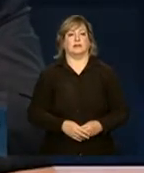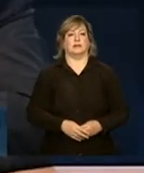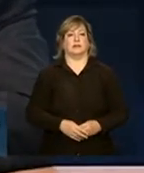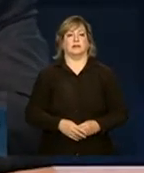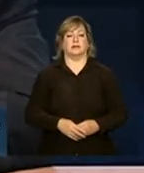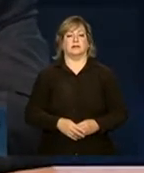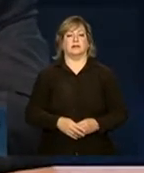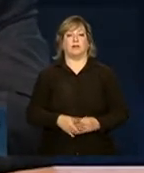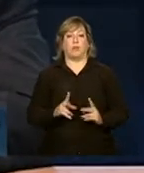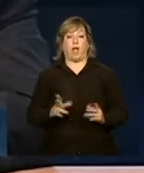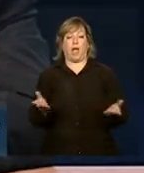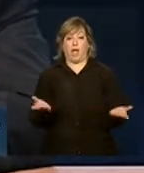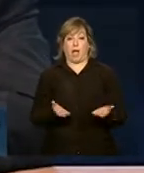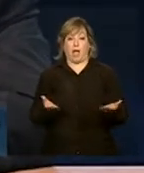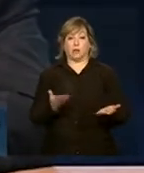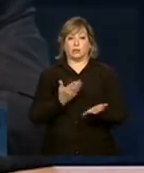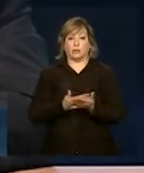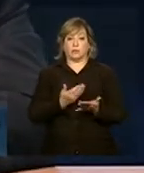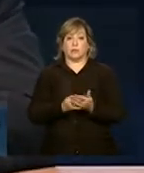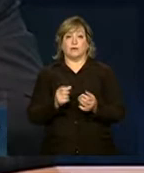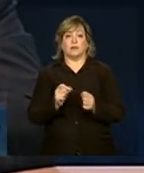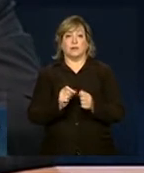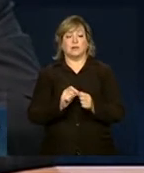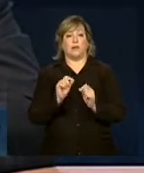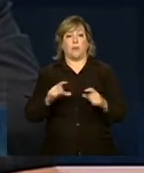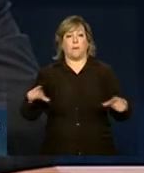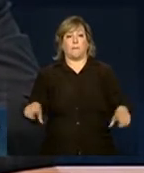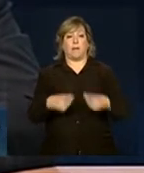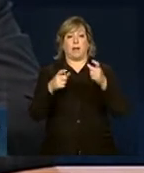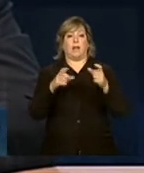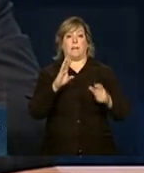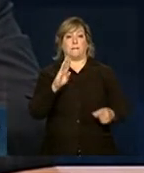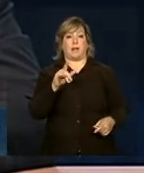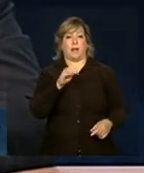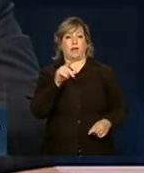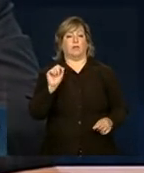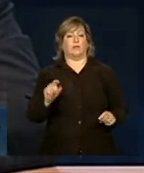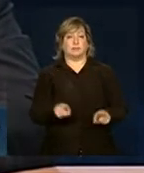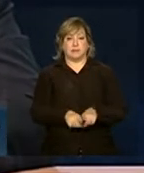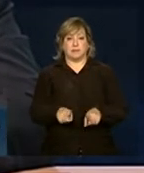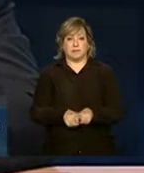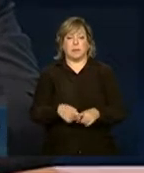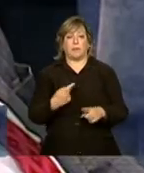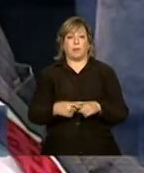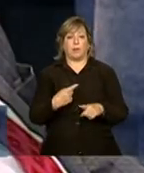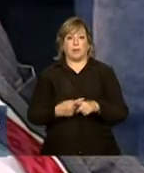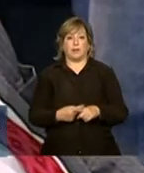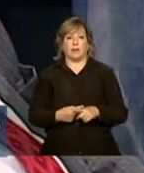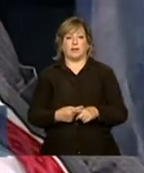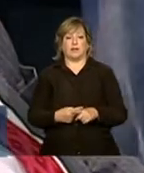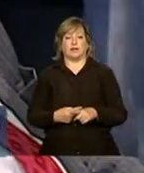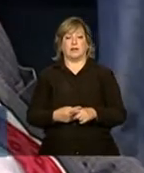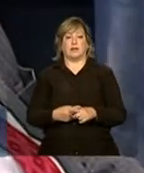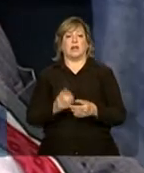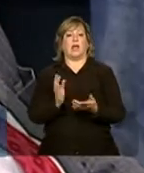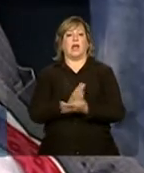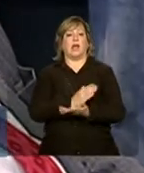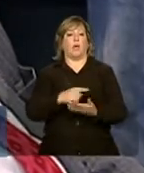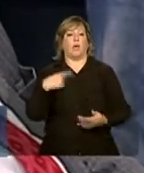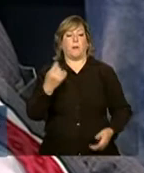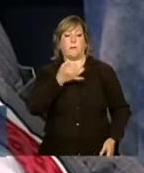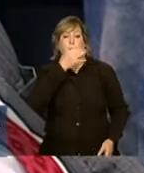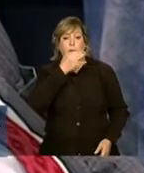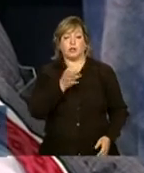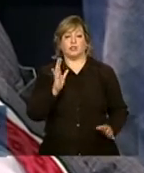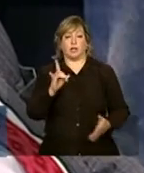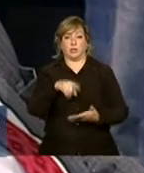Então faz estudando agora fazer com balão inclusive porque tem algumas Algumas propostas Aí nós